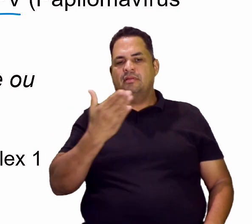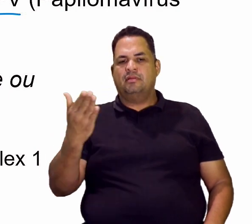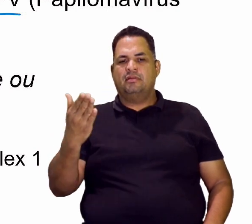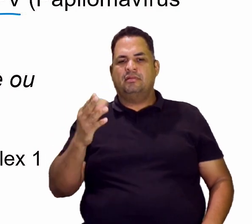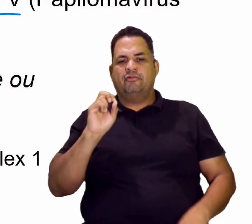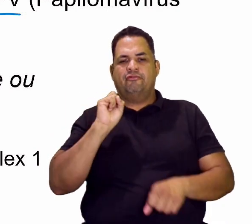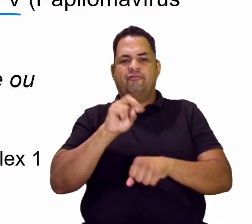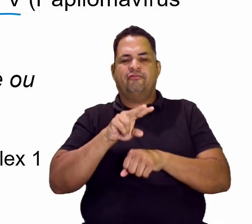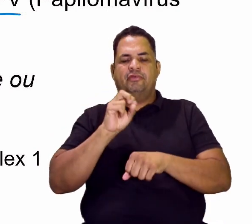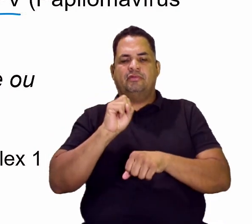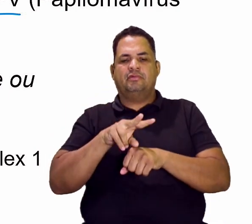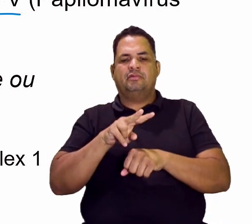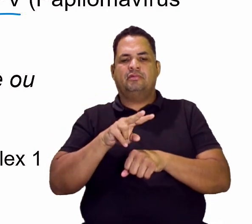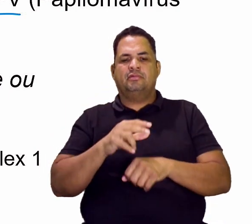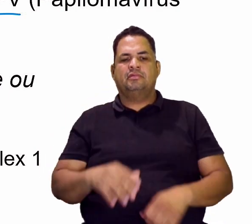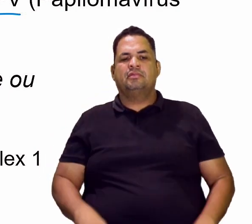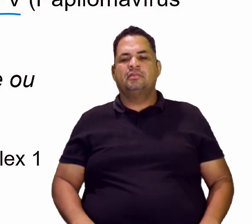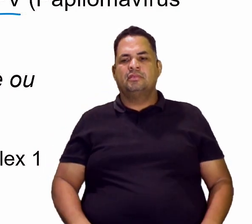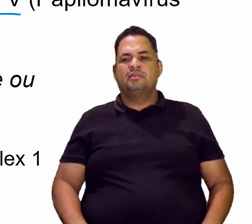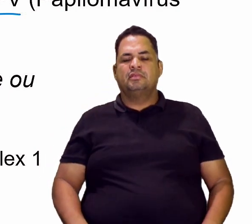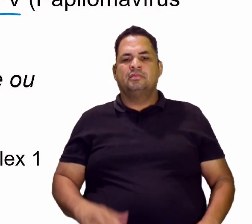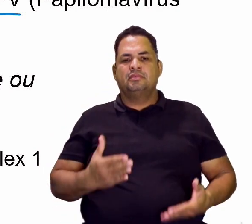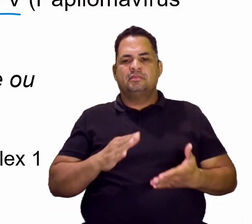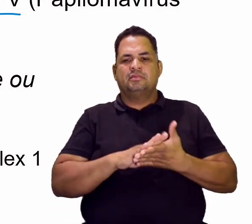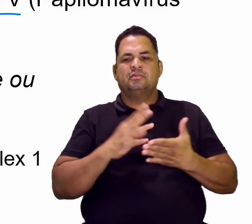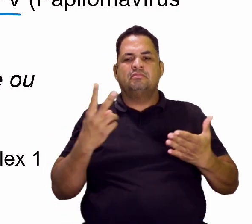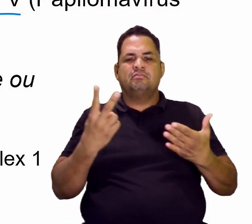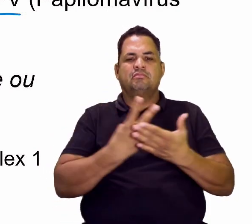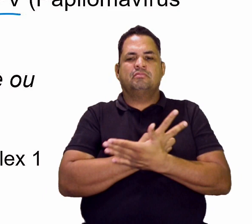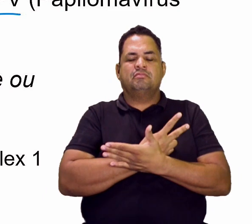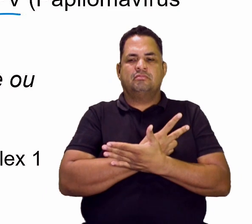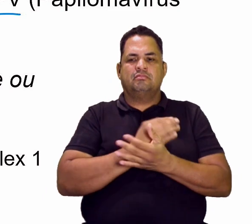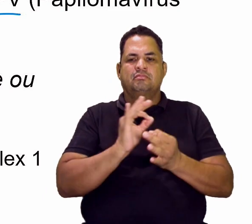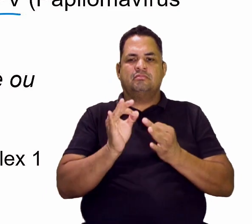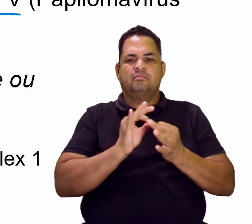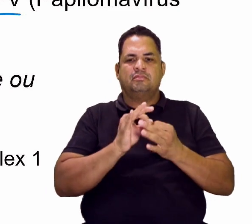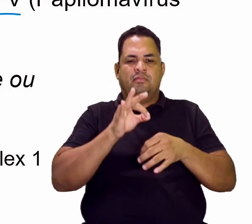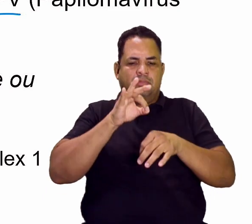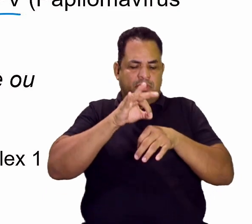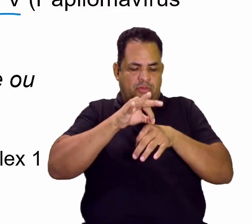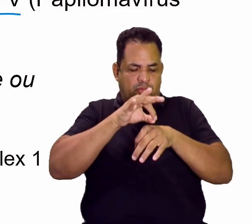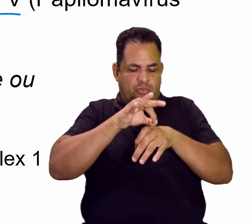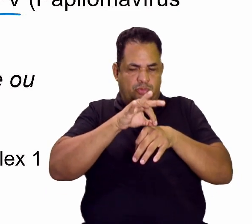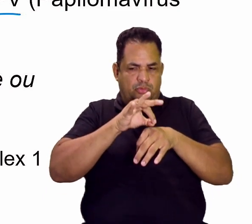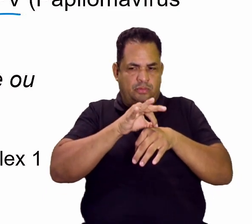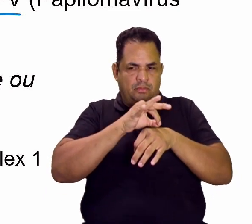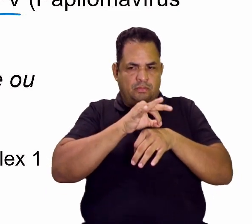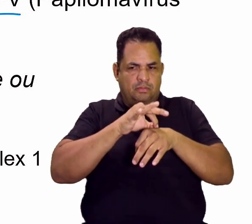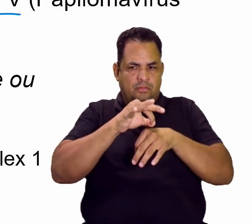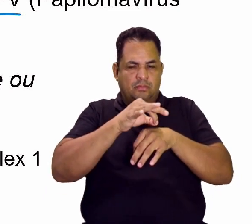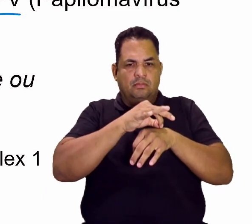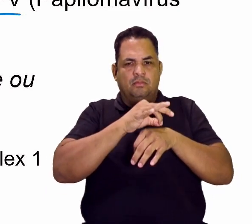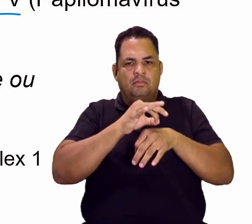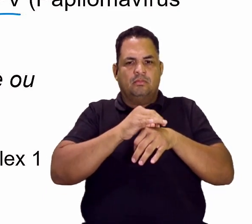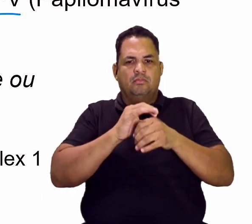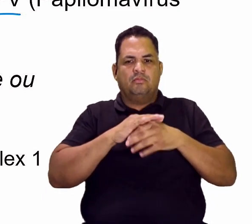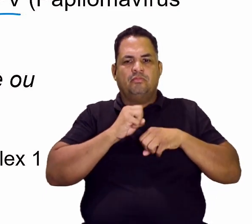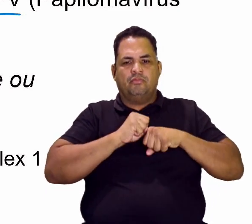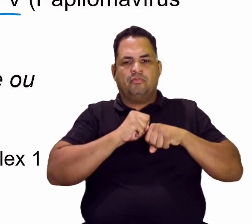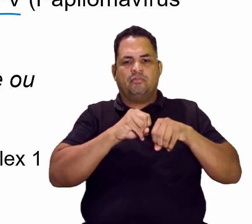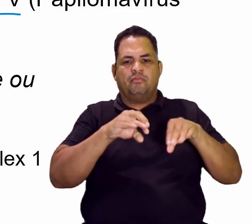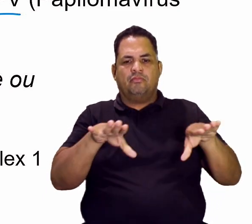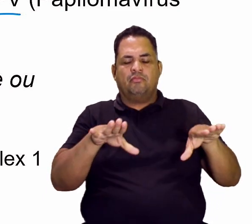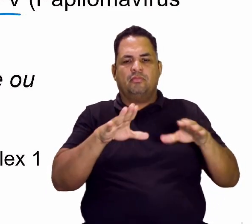papilomavírus humano, tá? Que é aquele que vai causar ali como se fosse uma verruguinha, né? E é transmitido